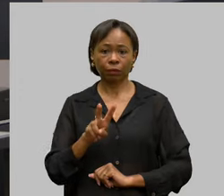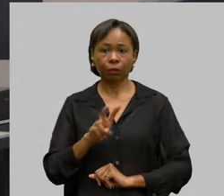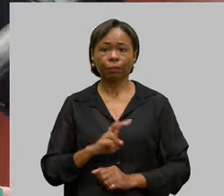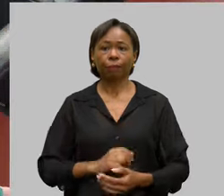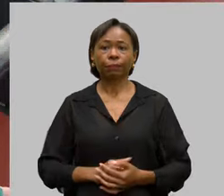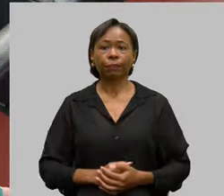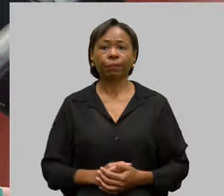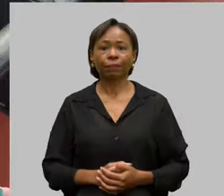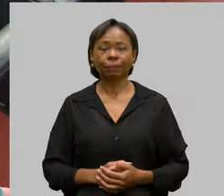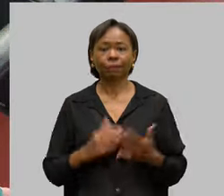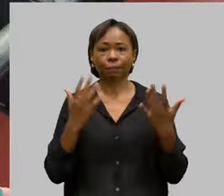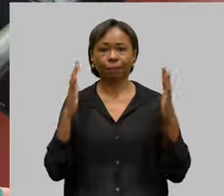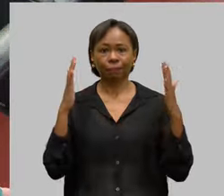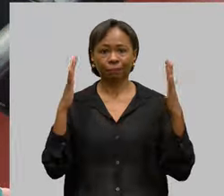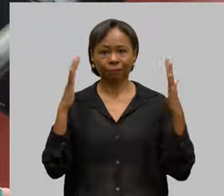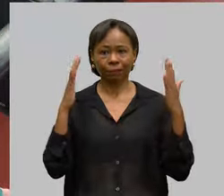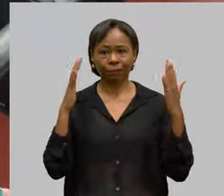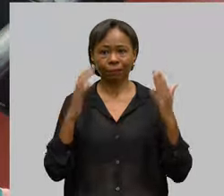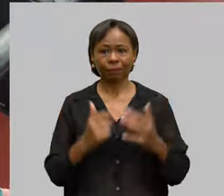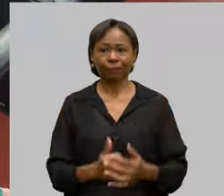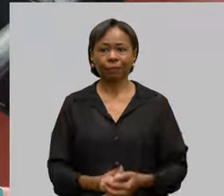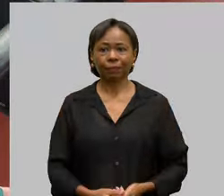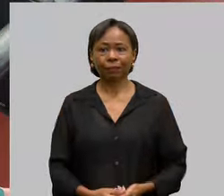preve de São